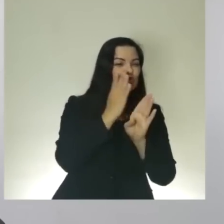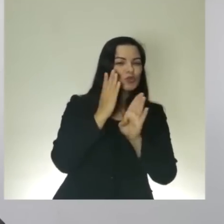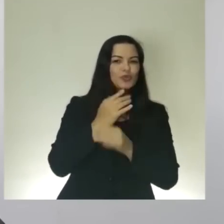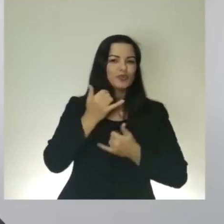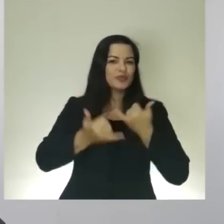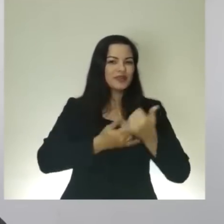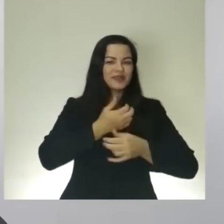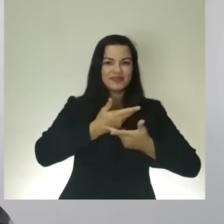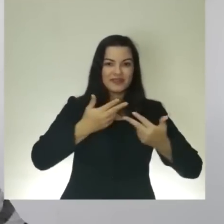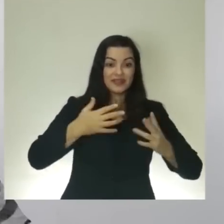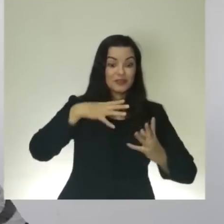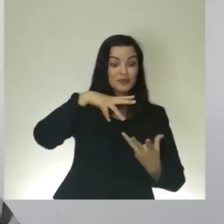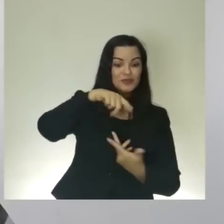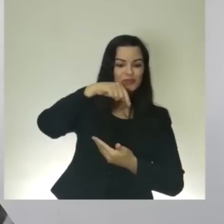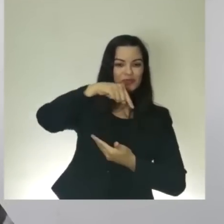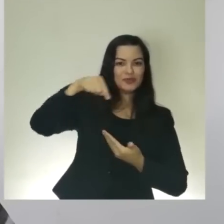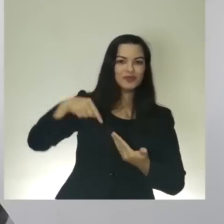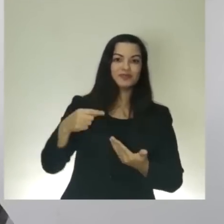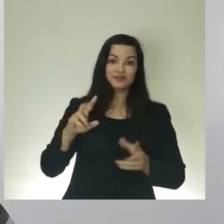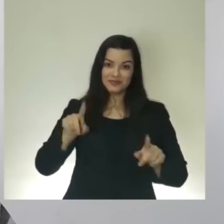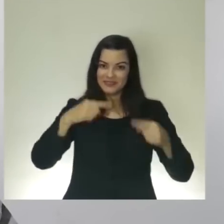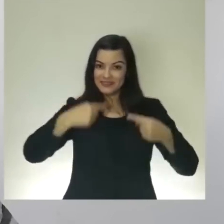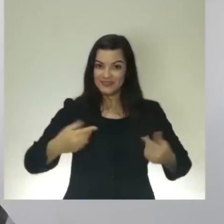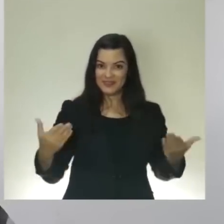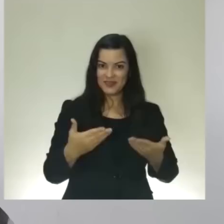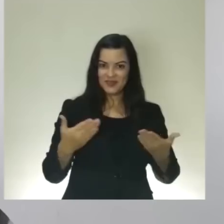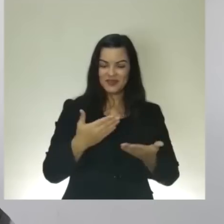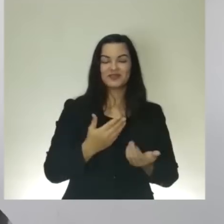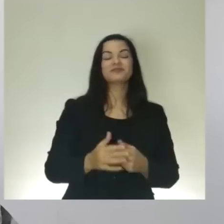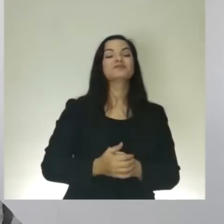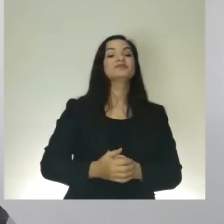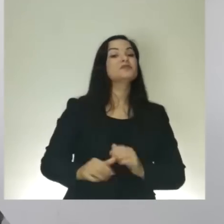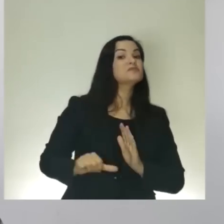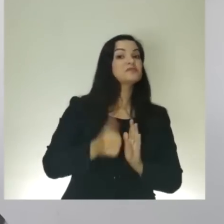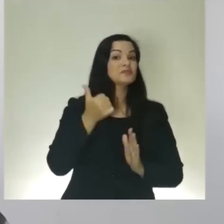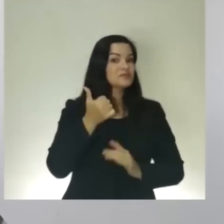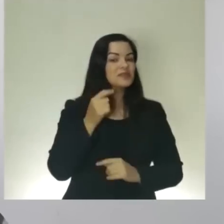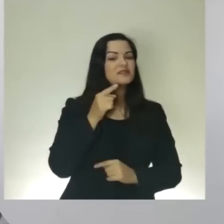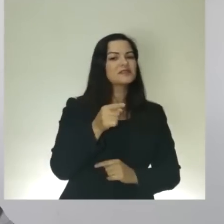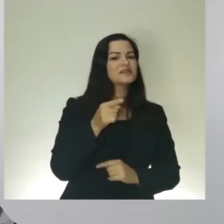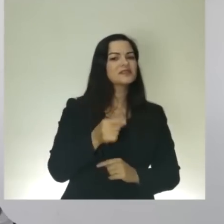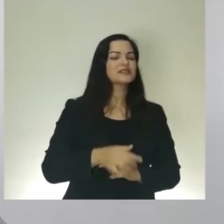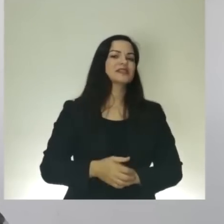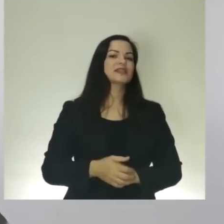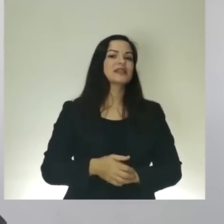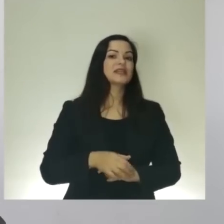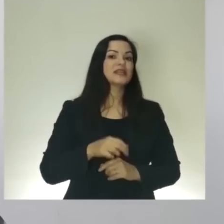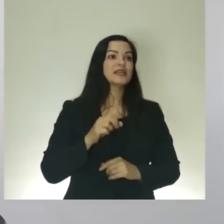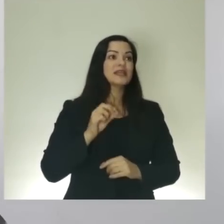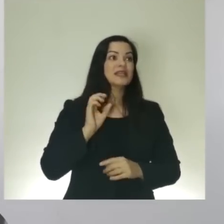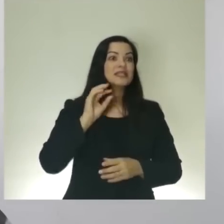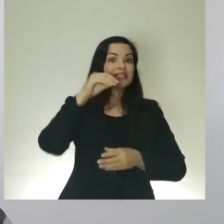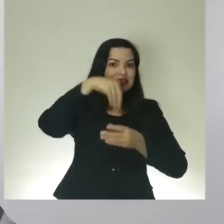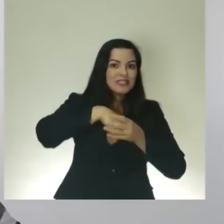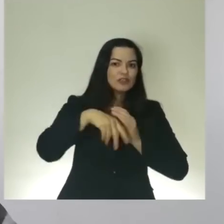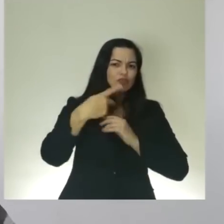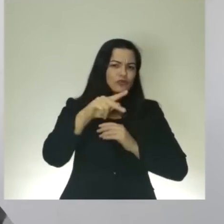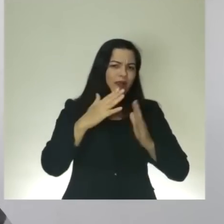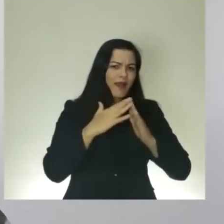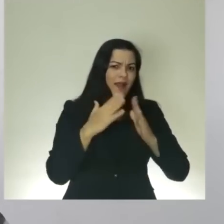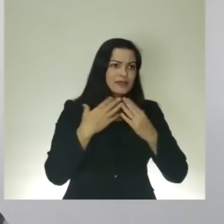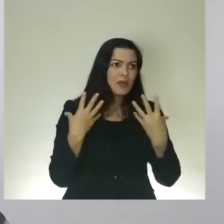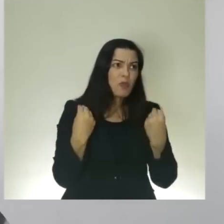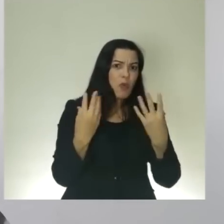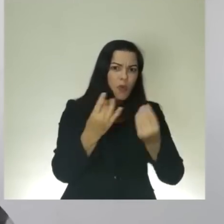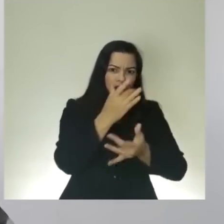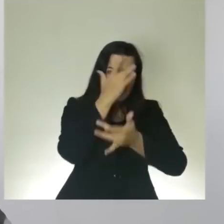nosso desafio. Primeira coisa é que se você estiver com muitas pessoas que moram aí com você, você